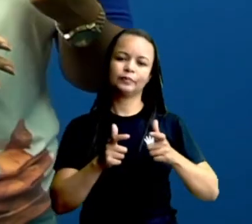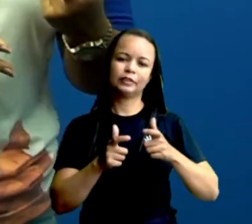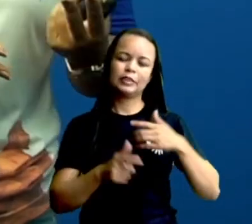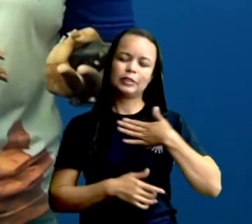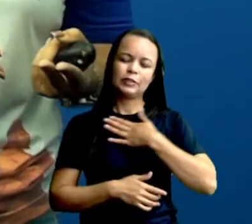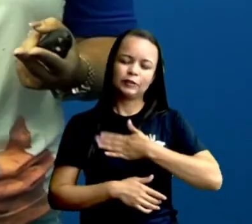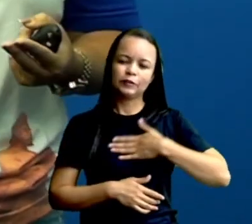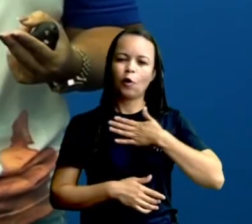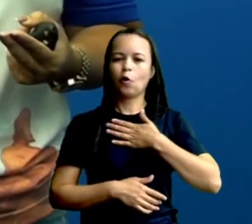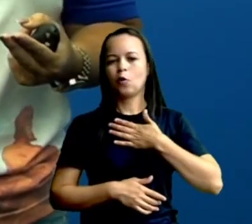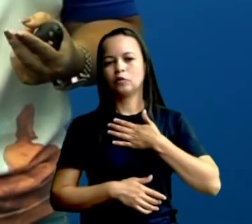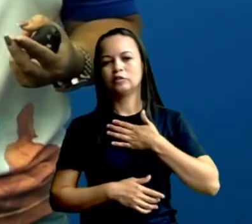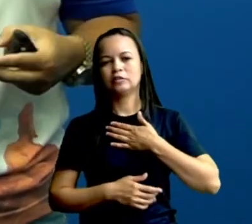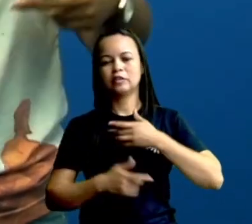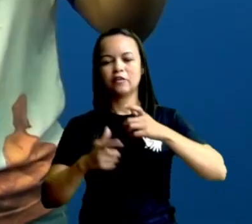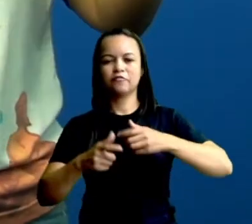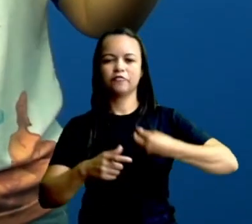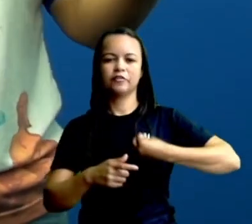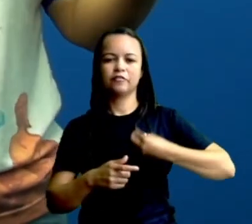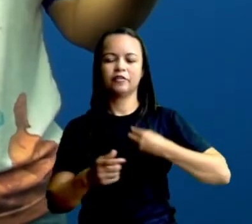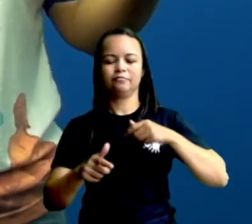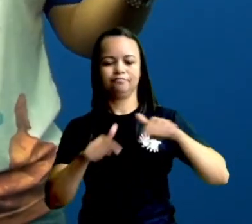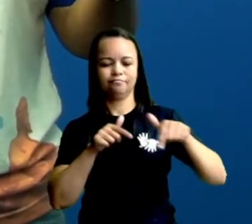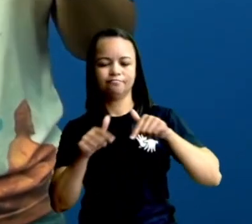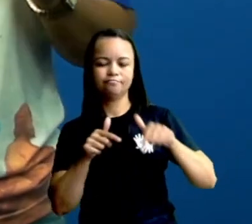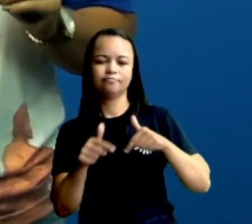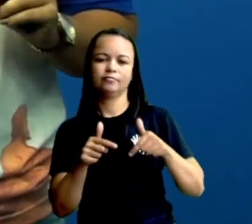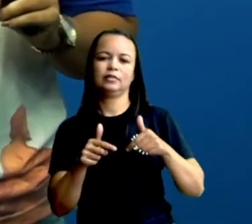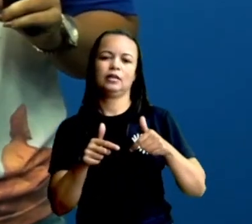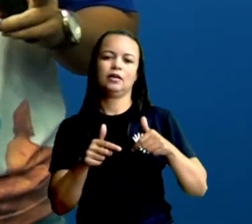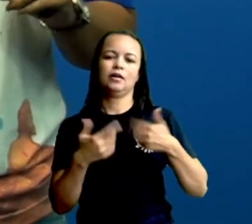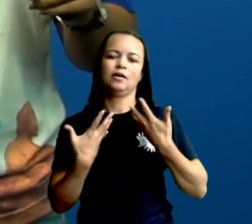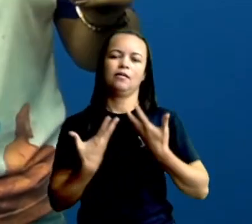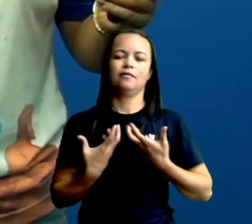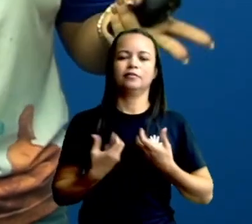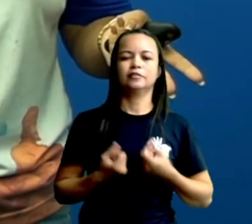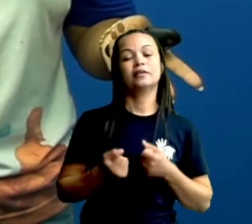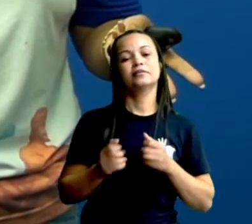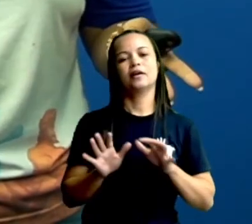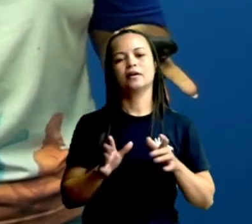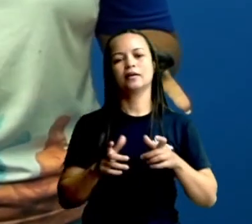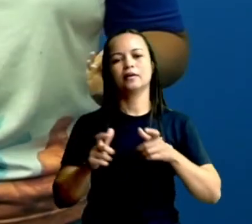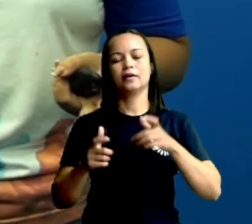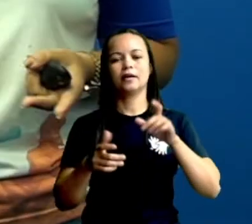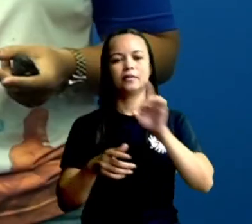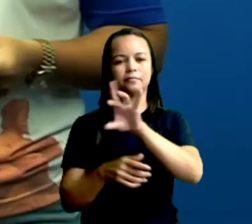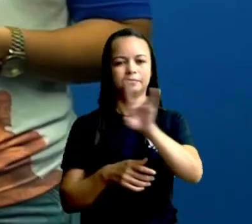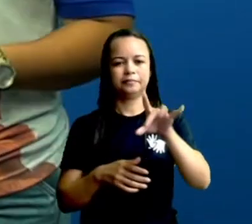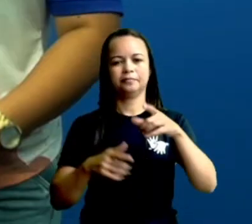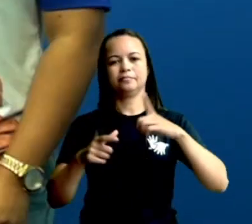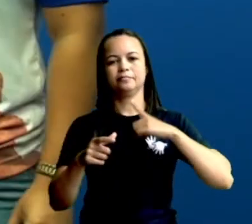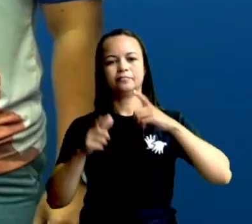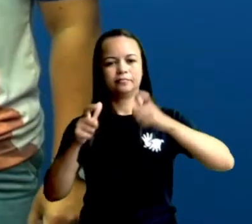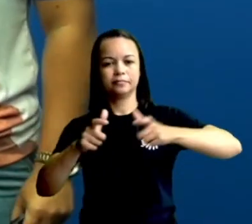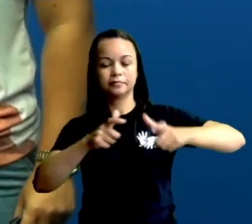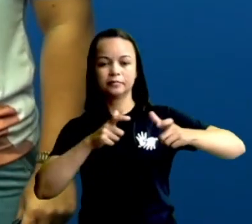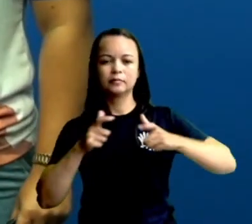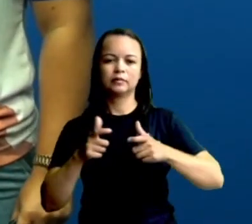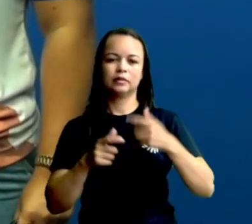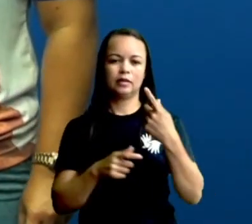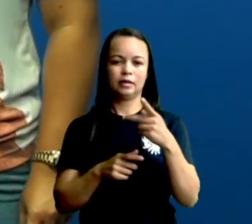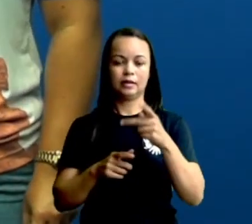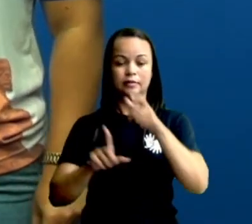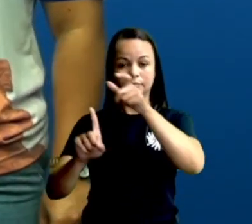lugar que você se sente bem para viver, para trabalhar, para descansar. Cada pessoa tem um lugar. Então, esse personagem